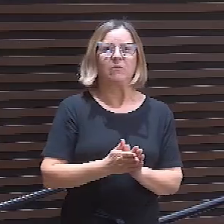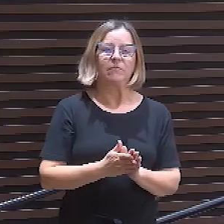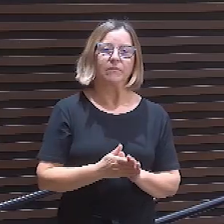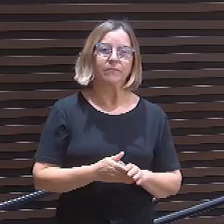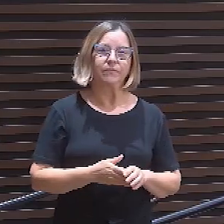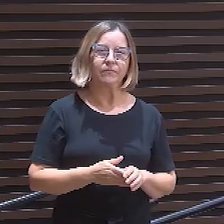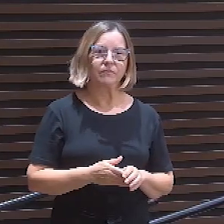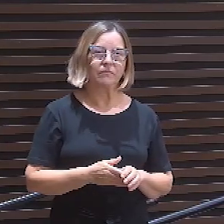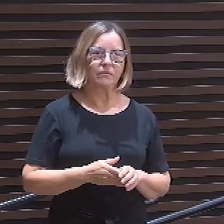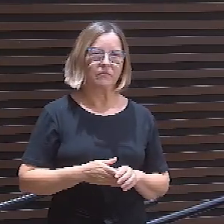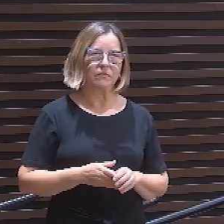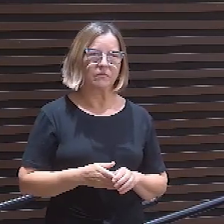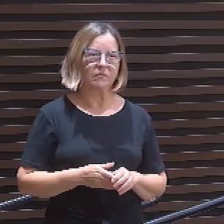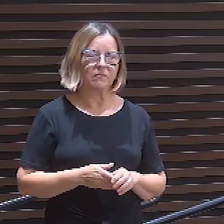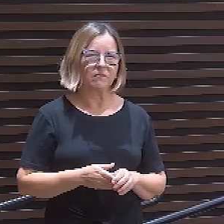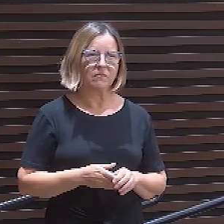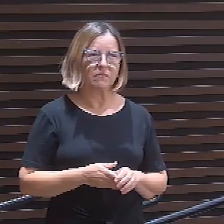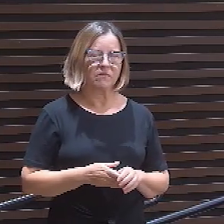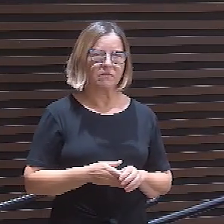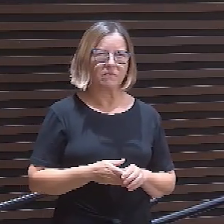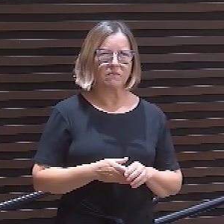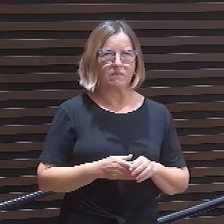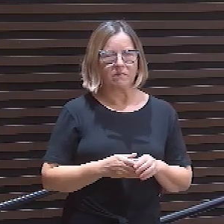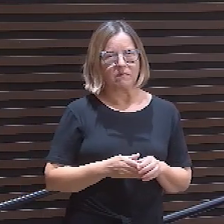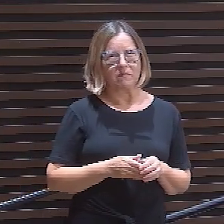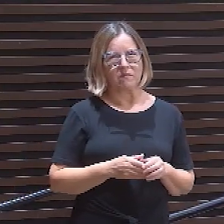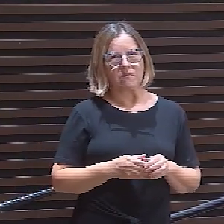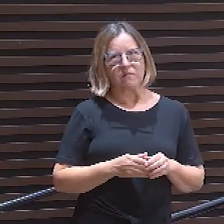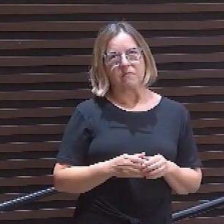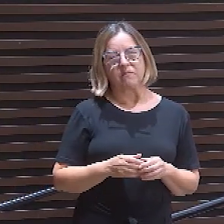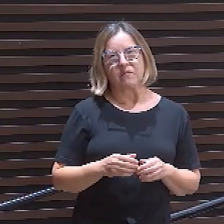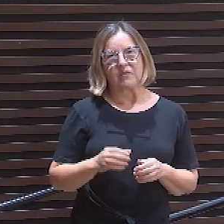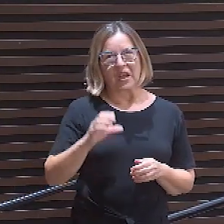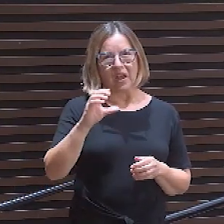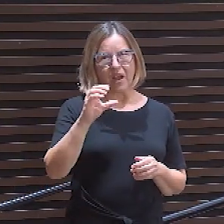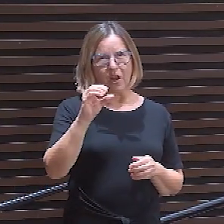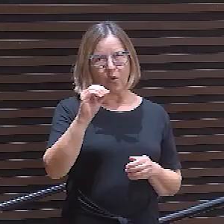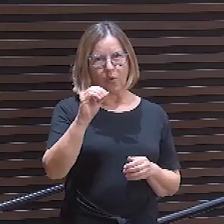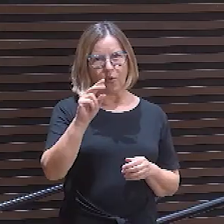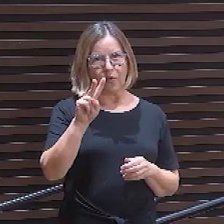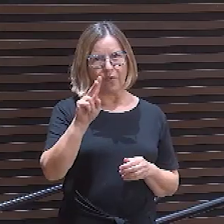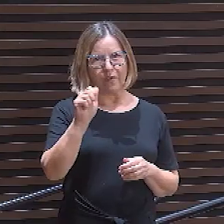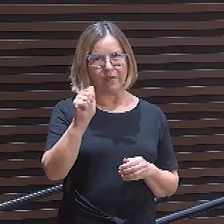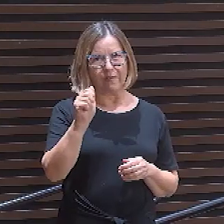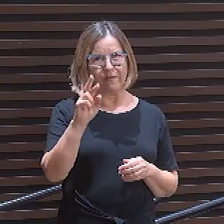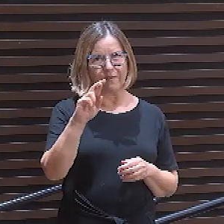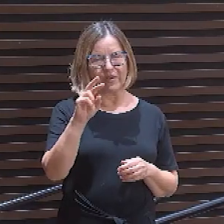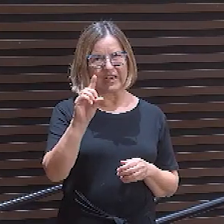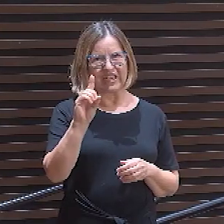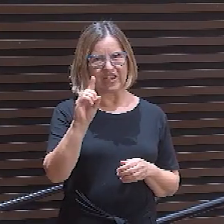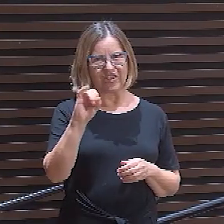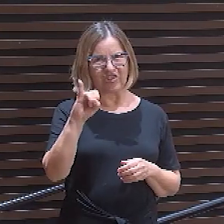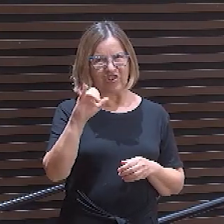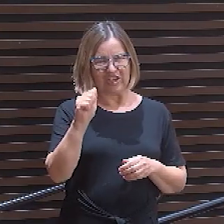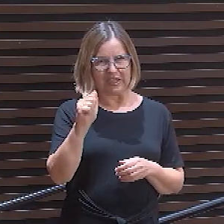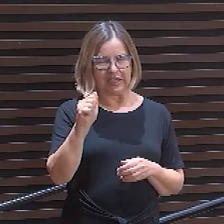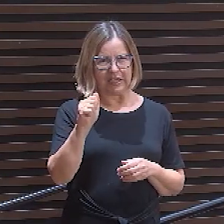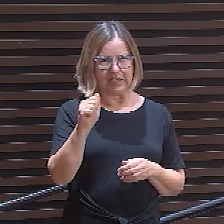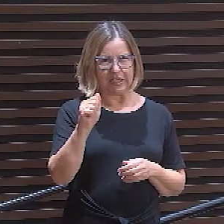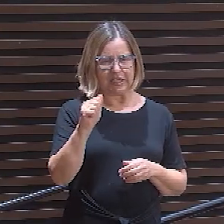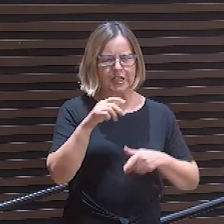e do acovardamento de tantos que não se